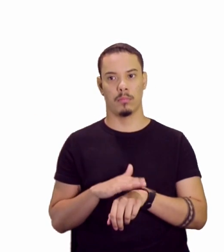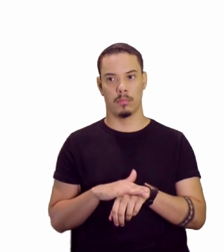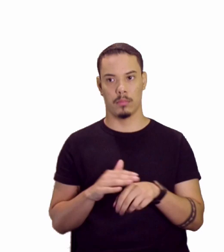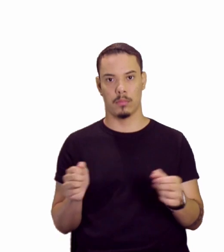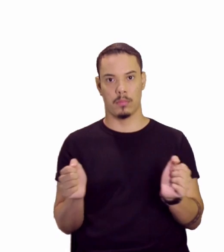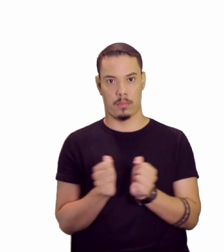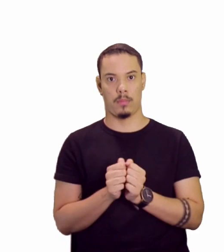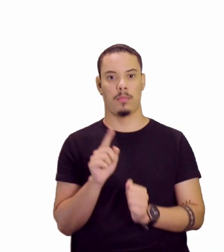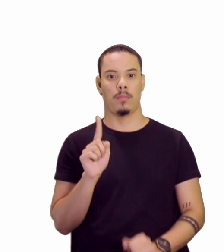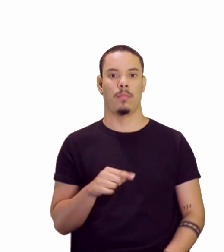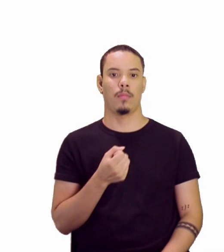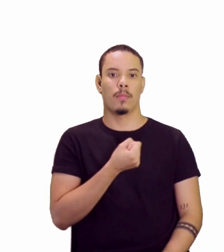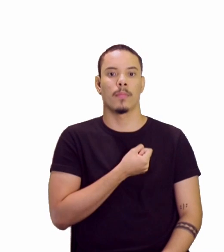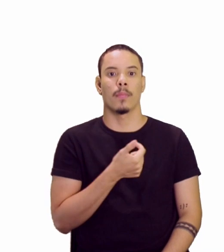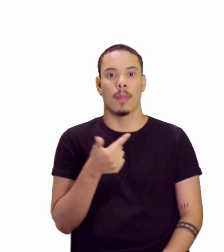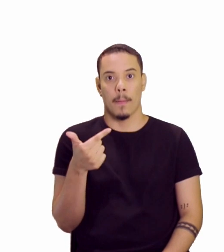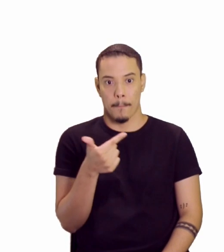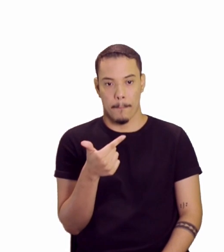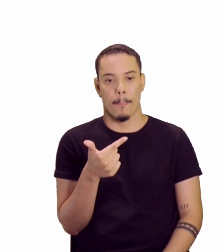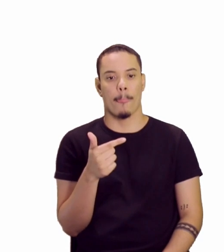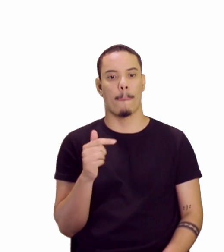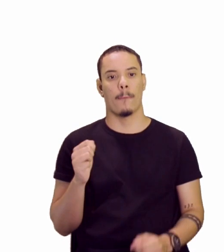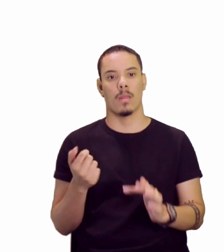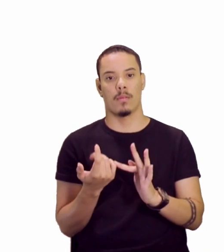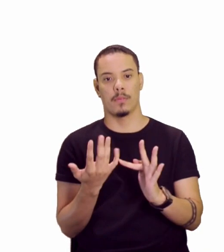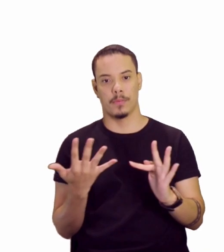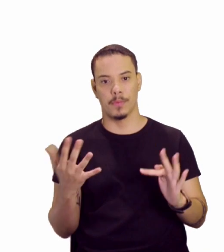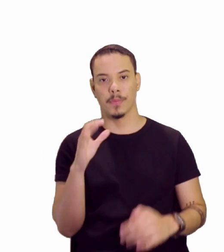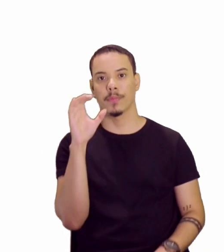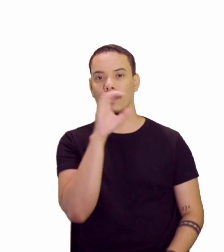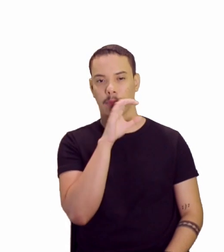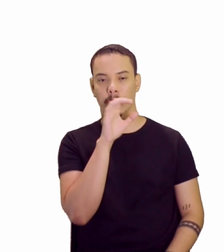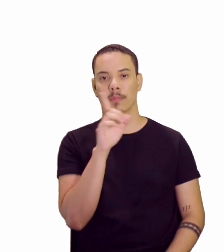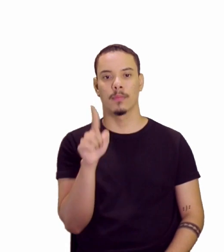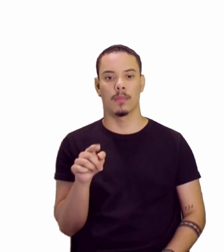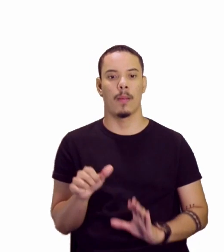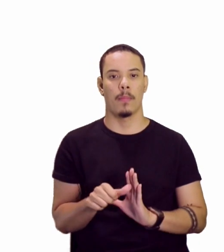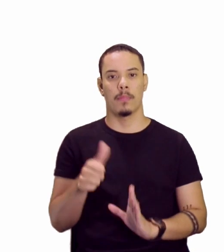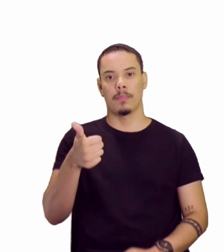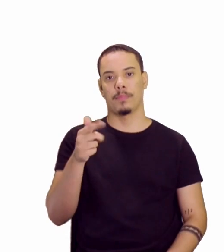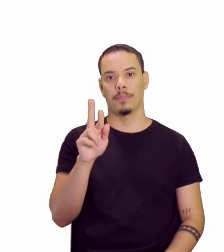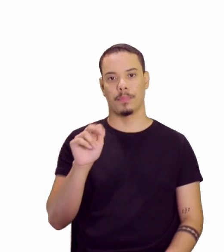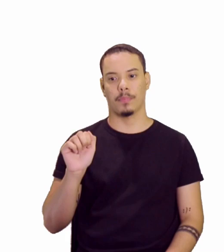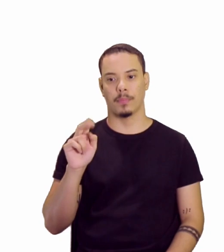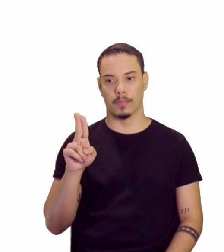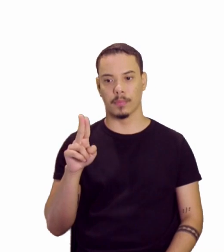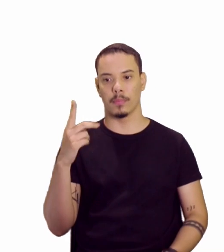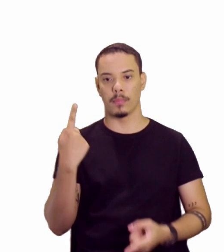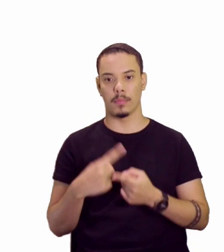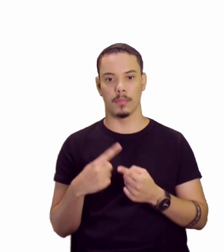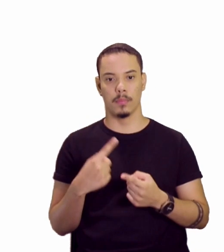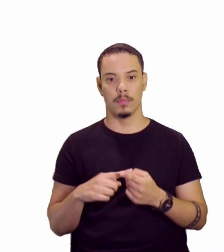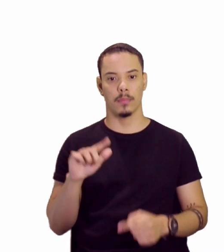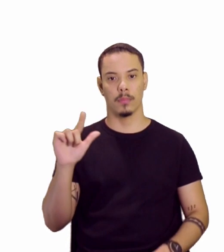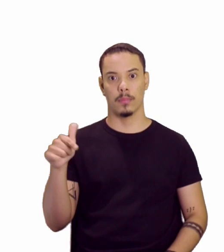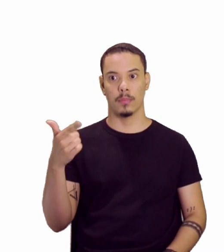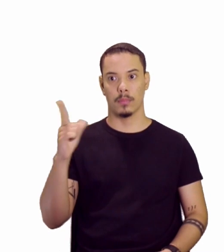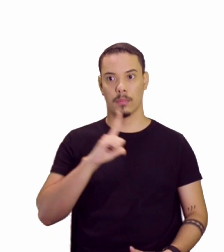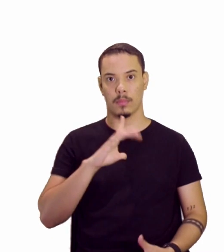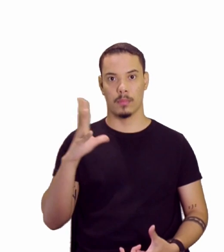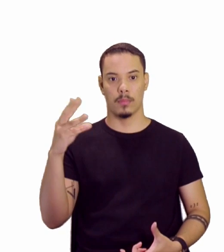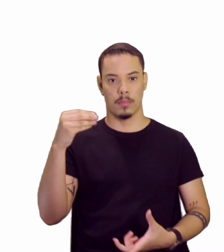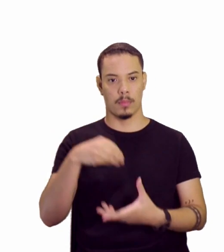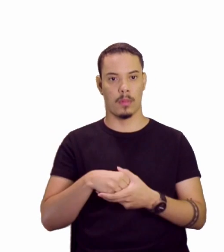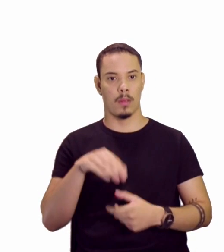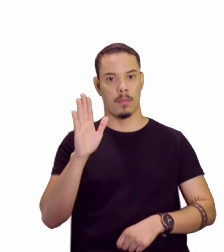é 2. E a nossa função da velocidade, ela é de primeiro grau, porque o expoente que está ali na nossa variável,